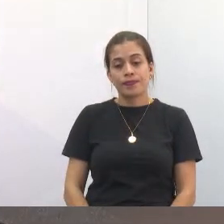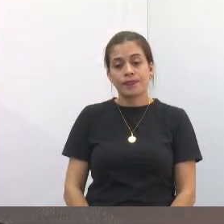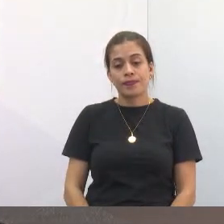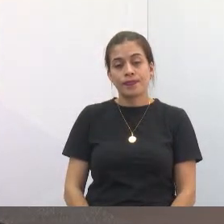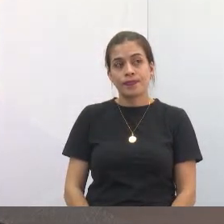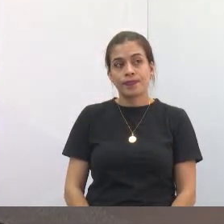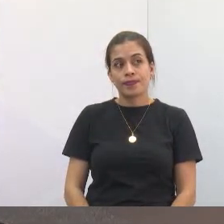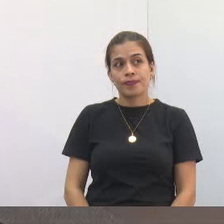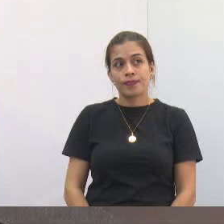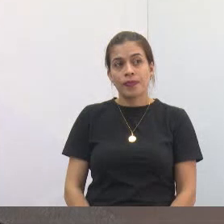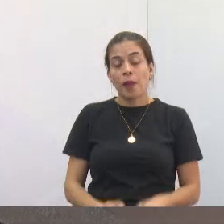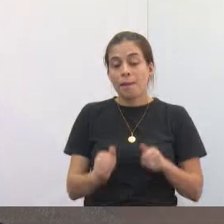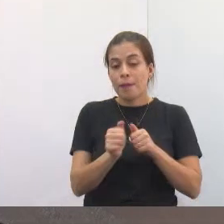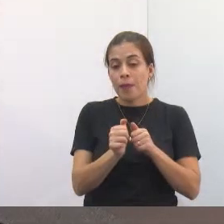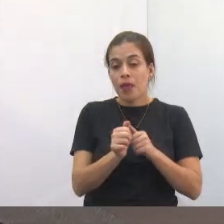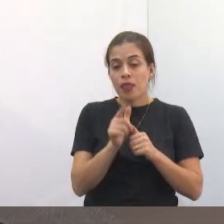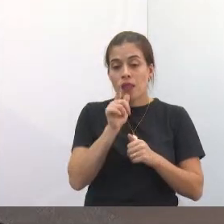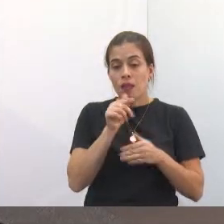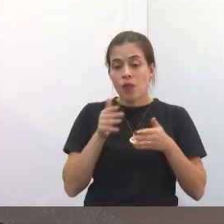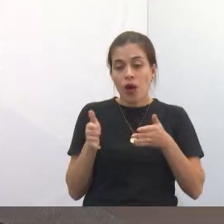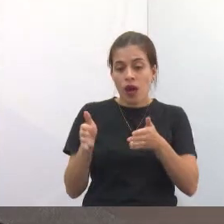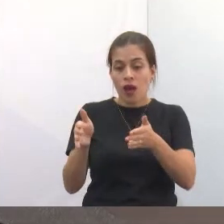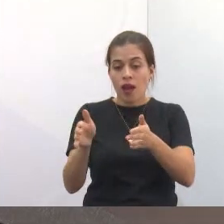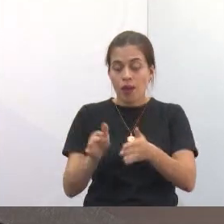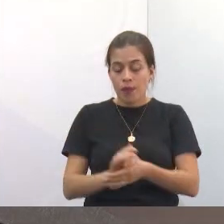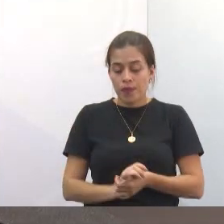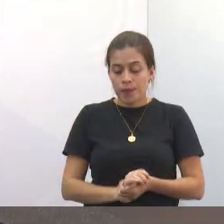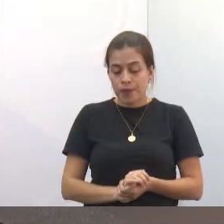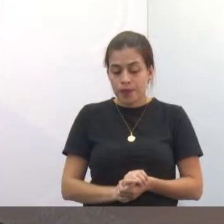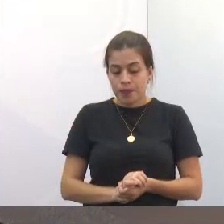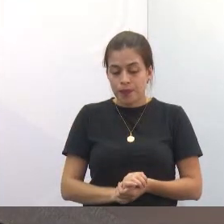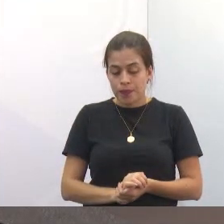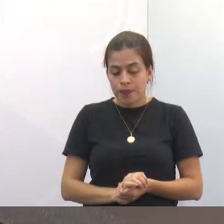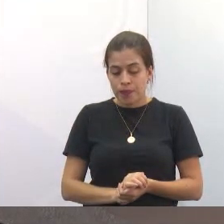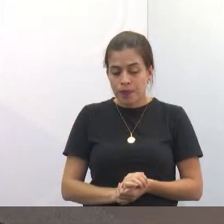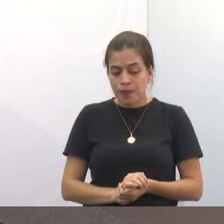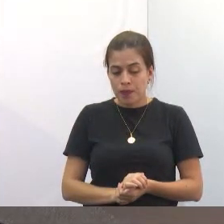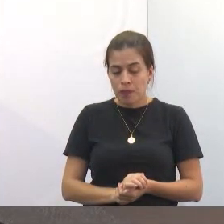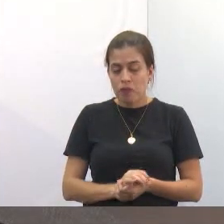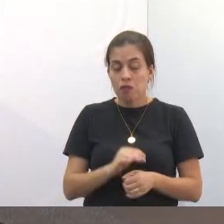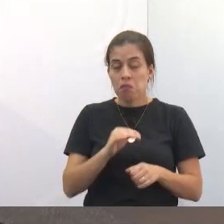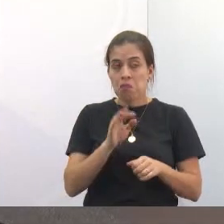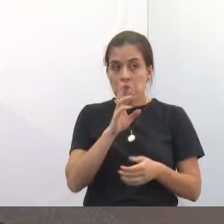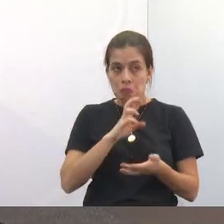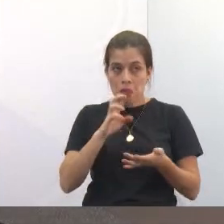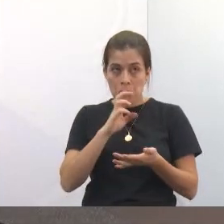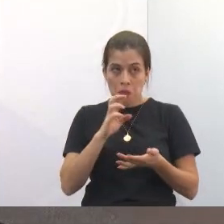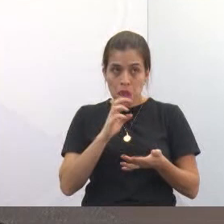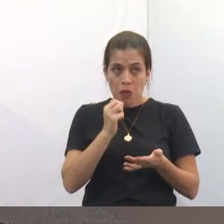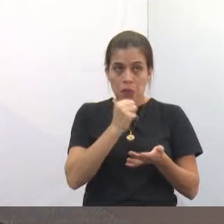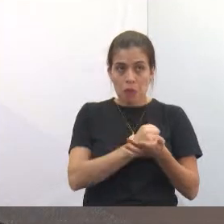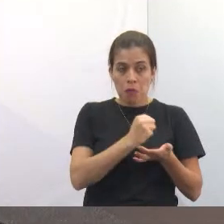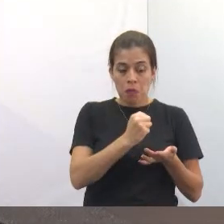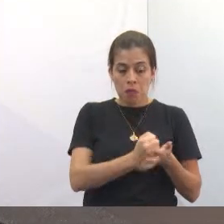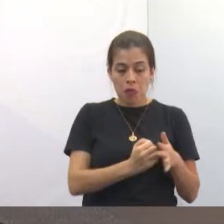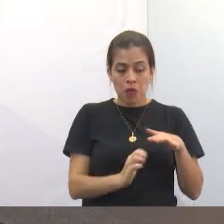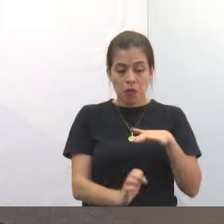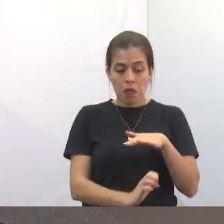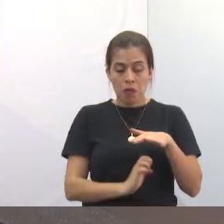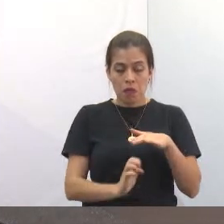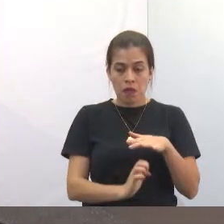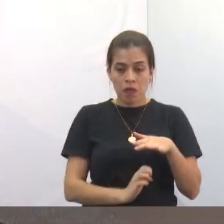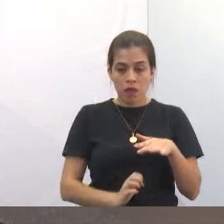lindeiras ao canal. Essas vistorias foram conduzidas pela empresa contratada para a execução da obra